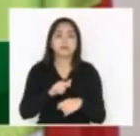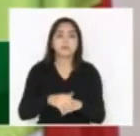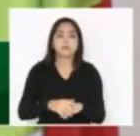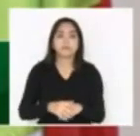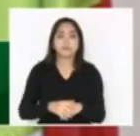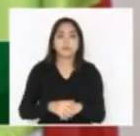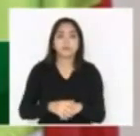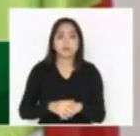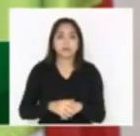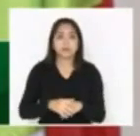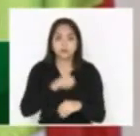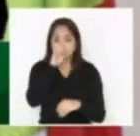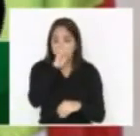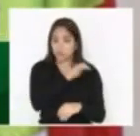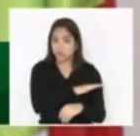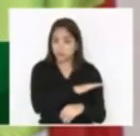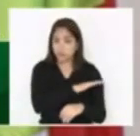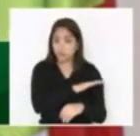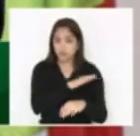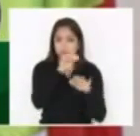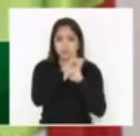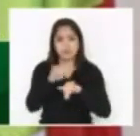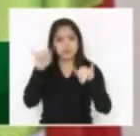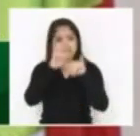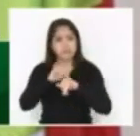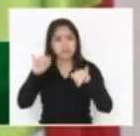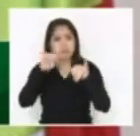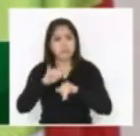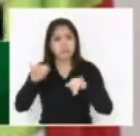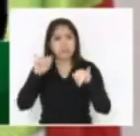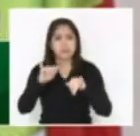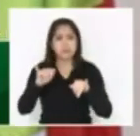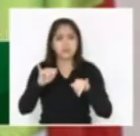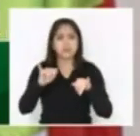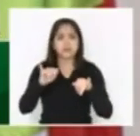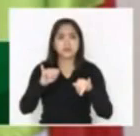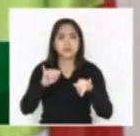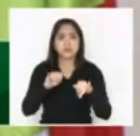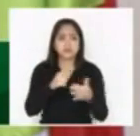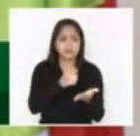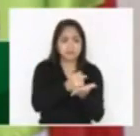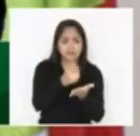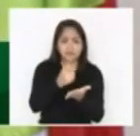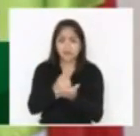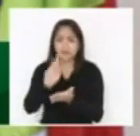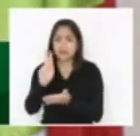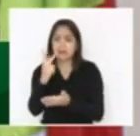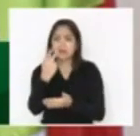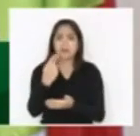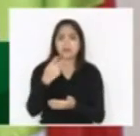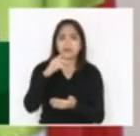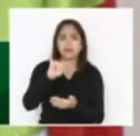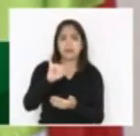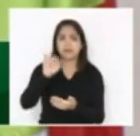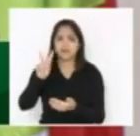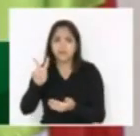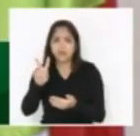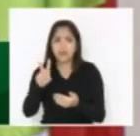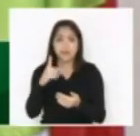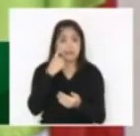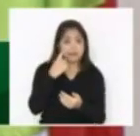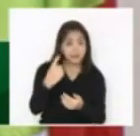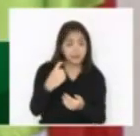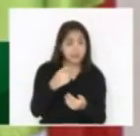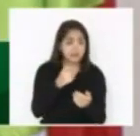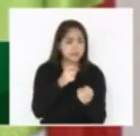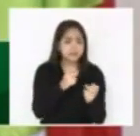o nosso repúdio contra essa propaganda de kit HIV, que só quer vender, não resolve nada. Acho